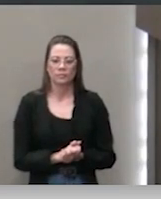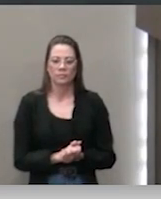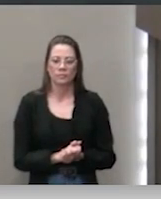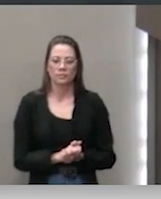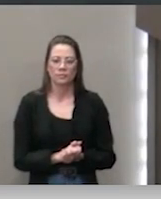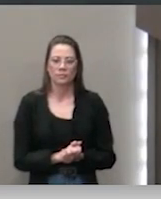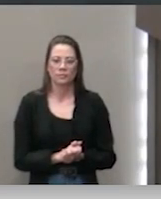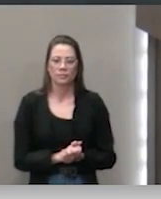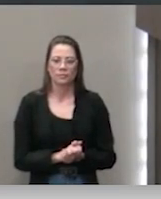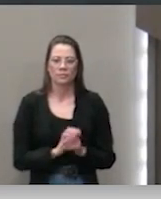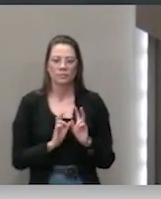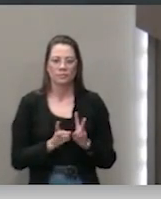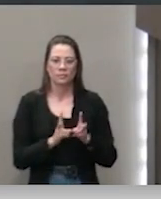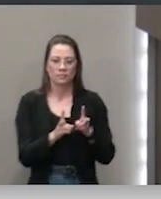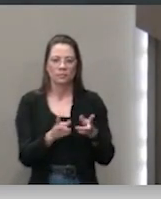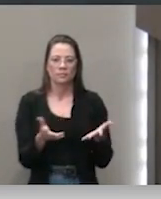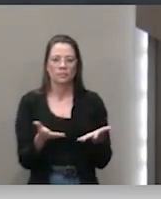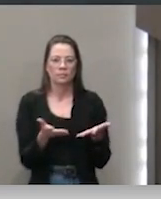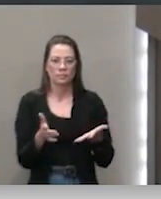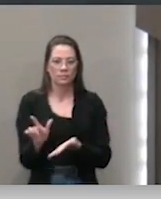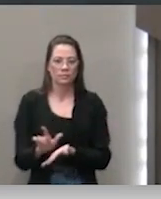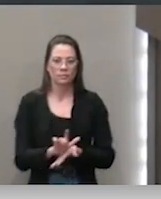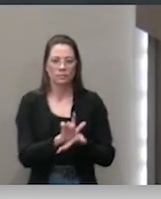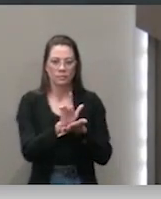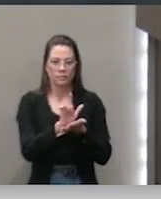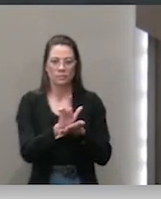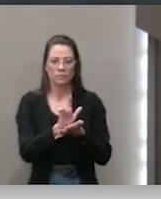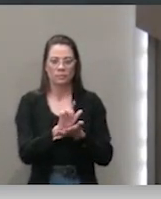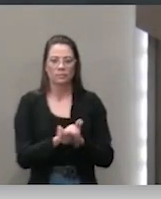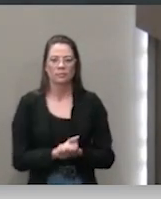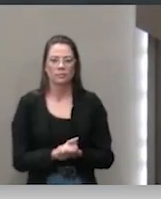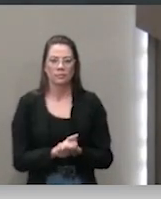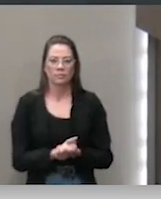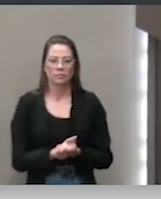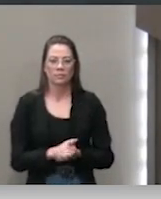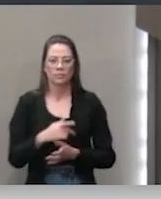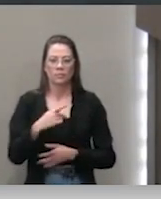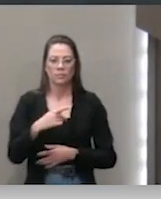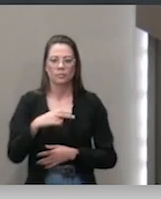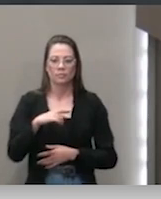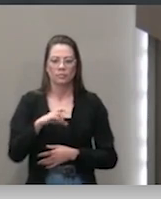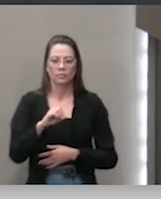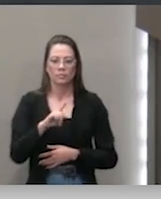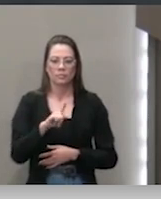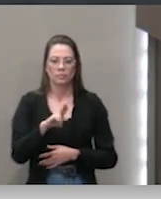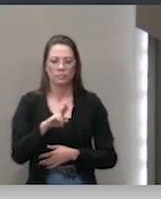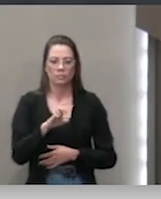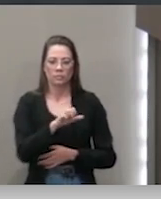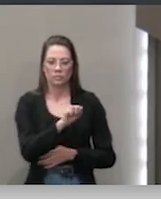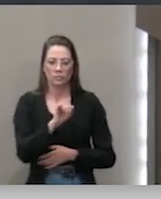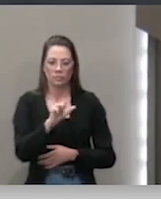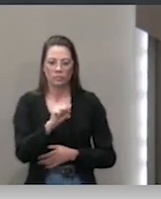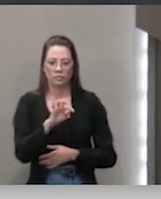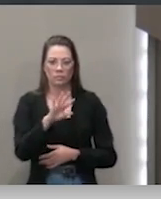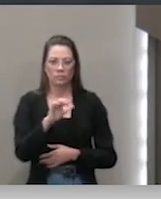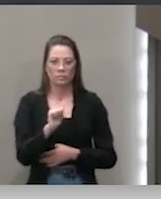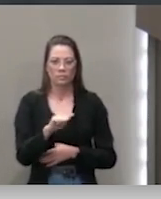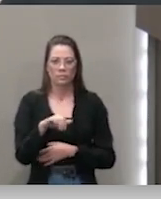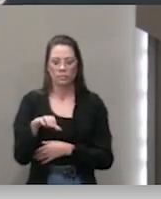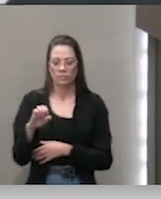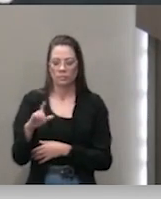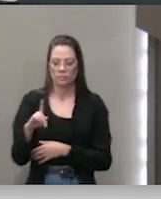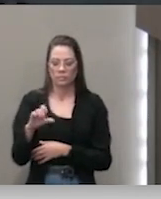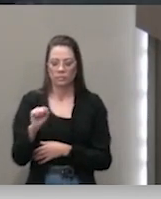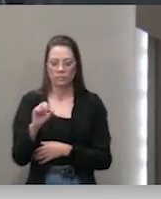Dando continuidade nas lideranças progressistas, nosso grande amigo aí, o Negão da padaria,